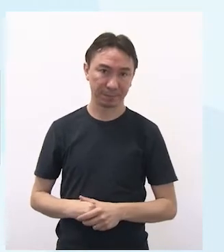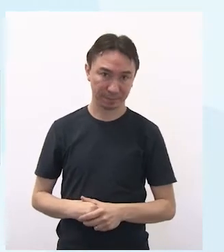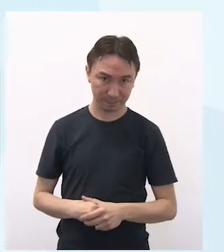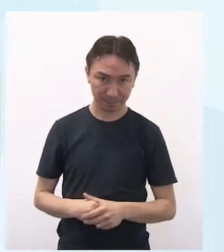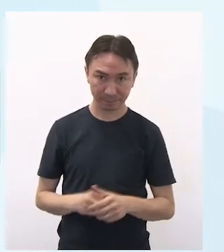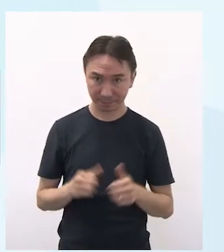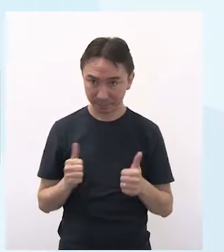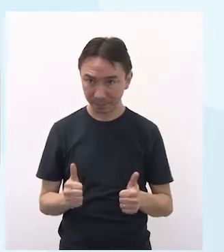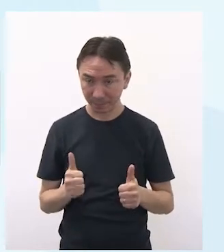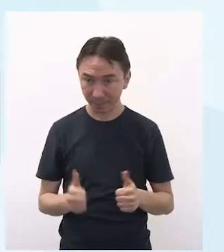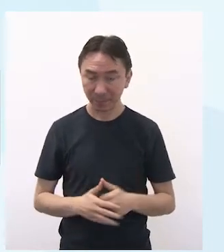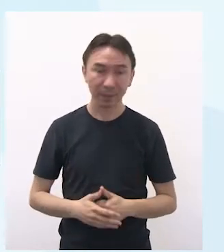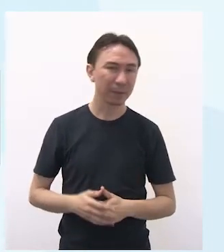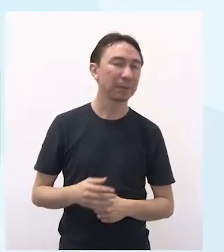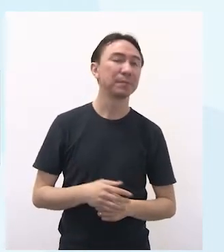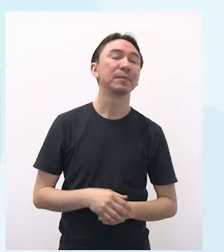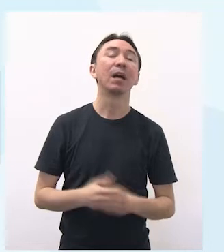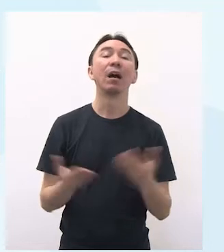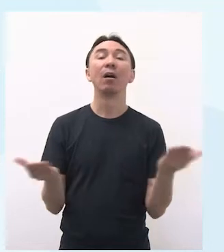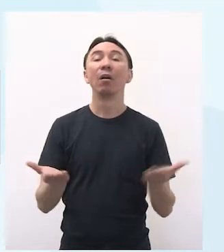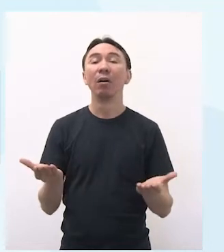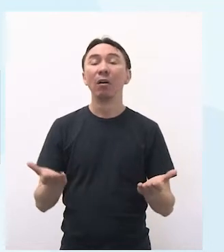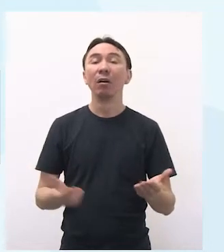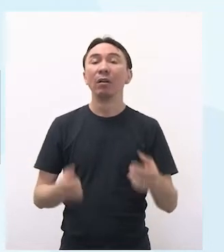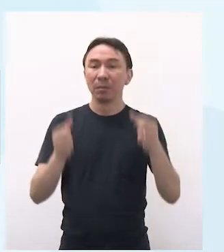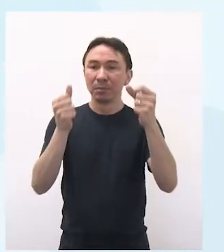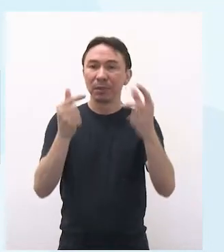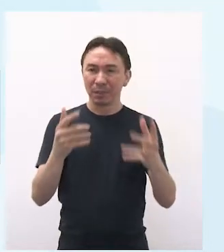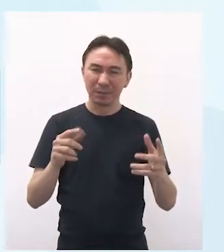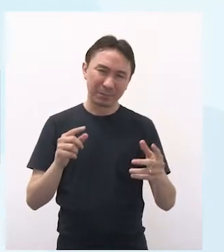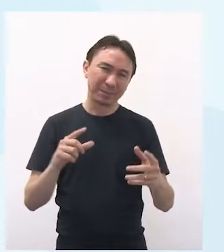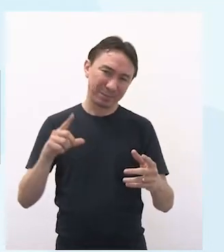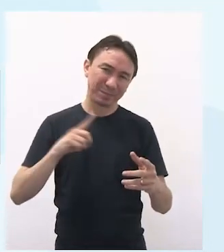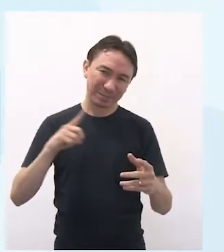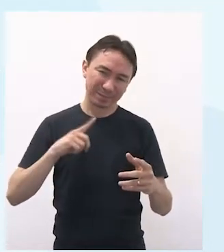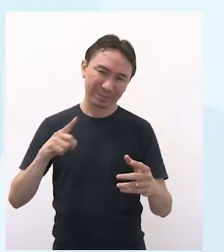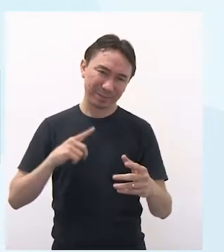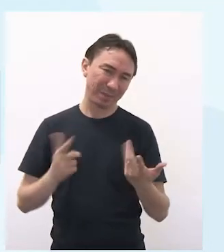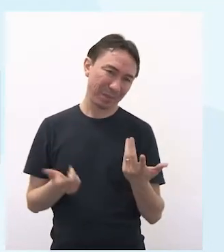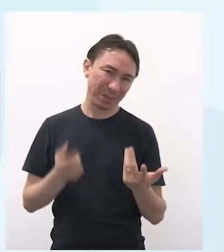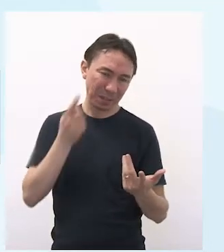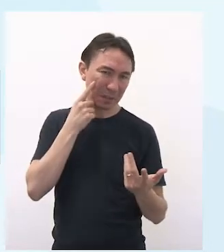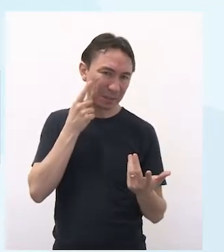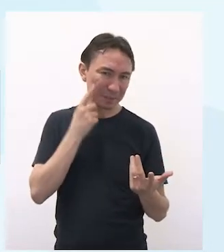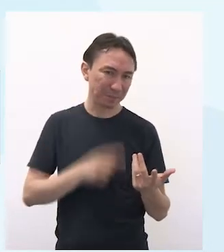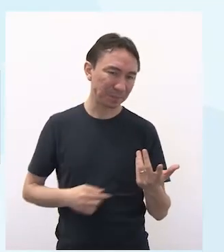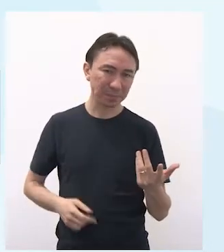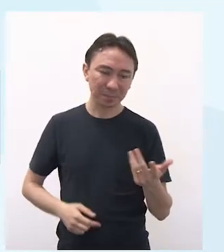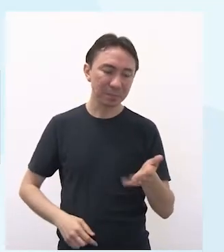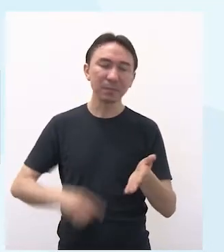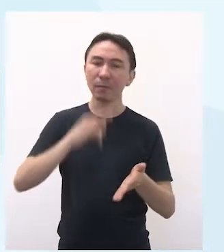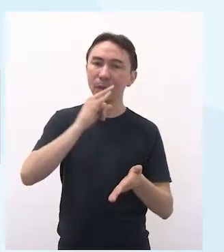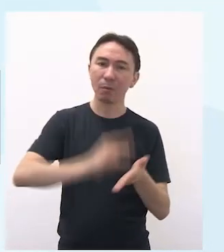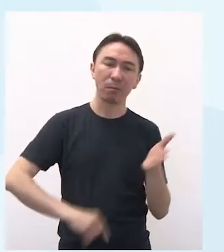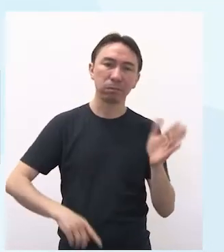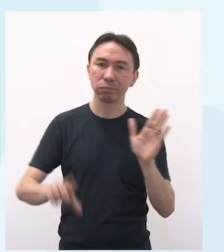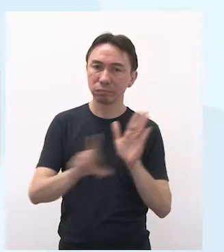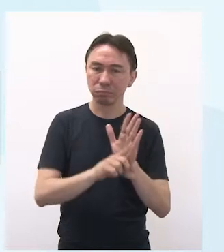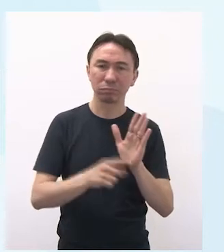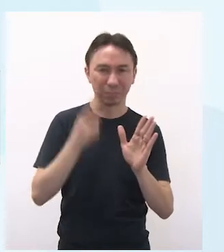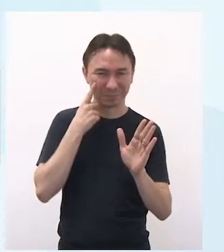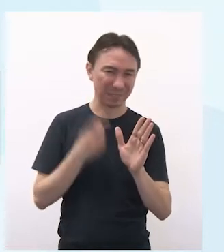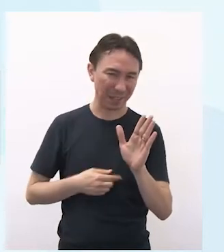Então, vamos lá. Eu quero falar um pouquinho a respeito da portaria. É claro que nós não vamos entrar no detalhe da portaria, nós estamos